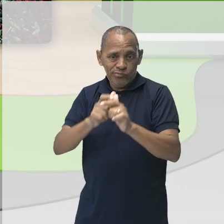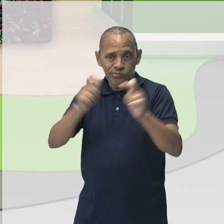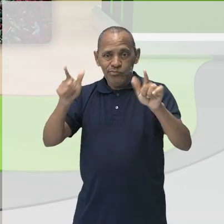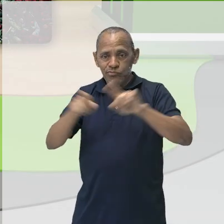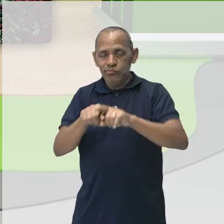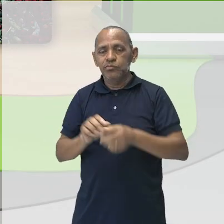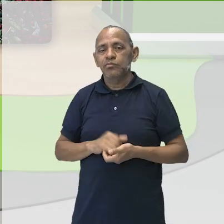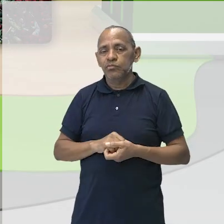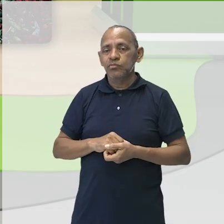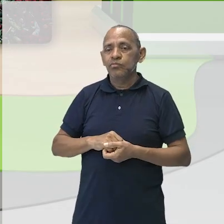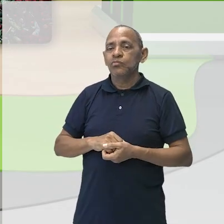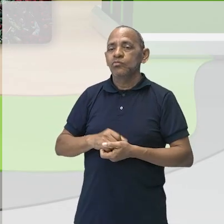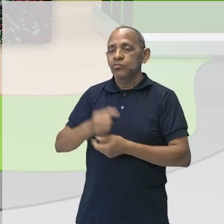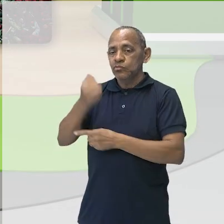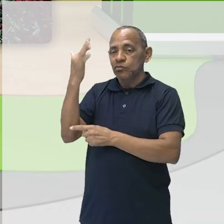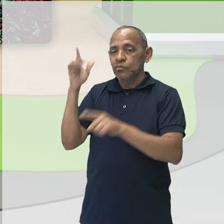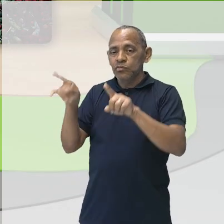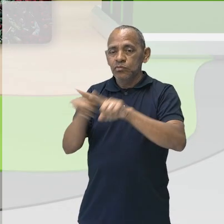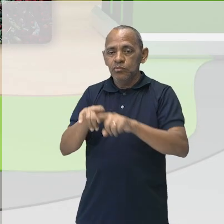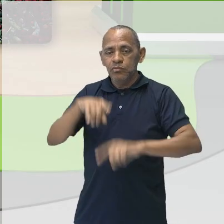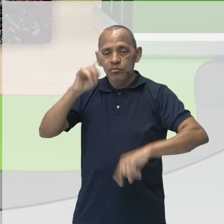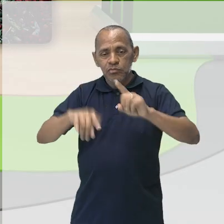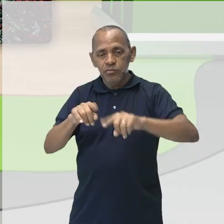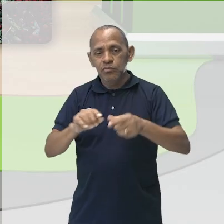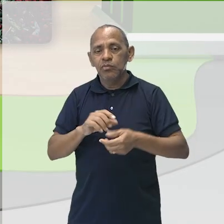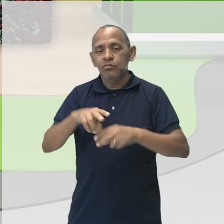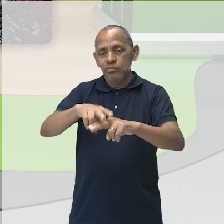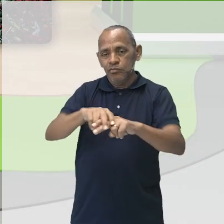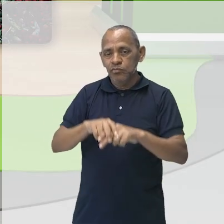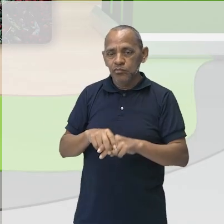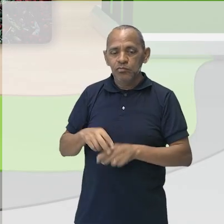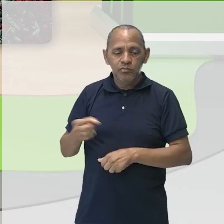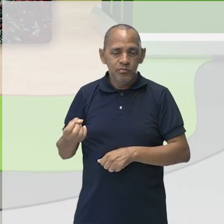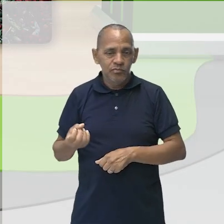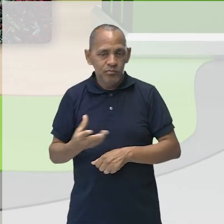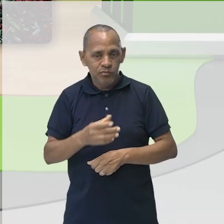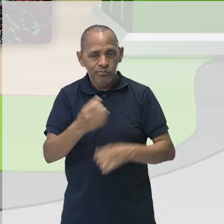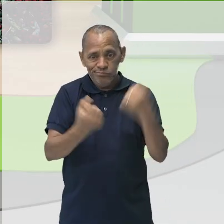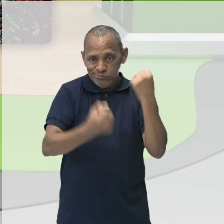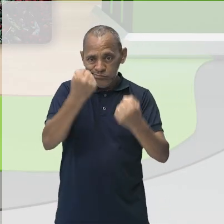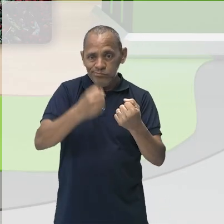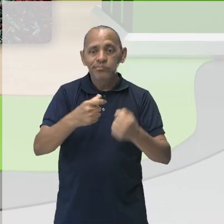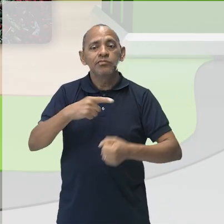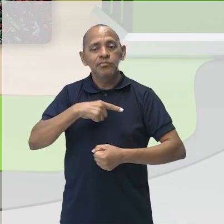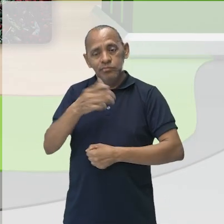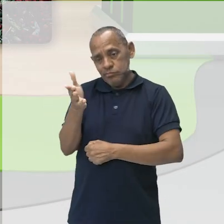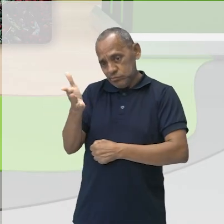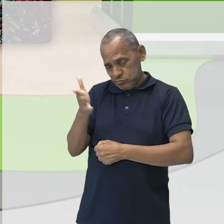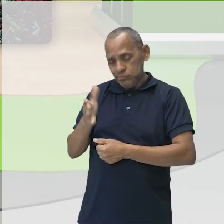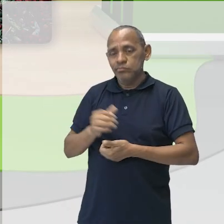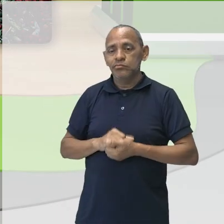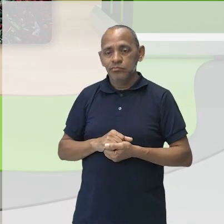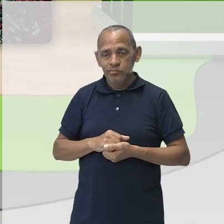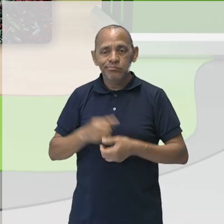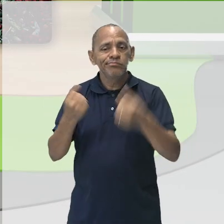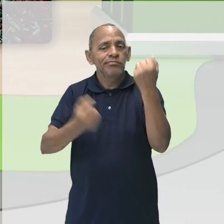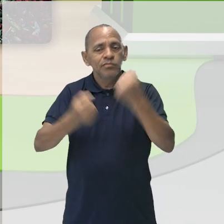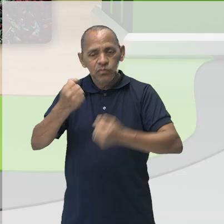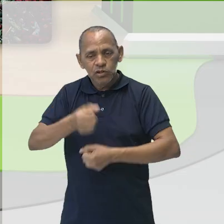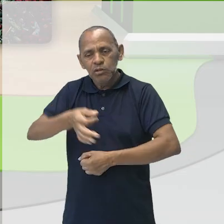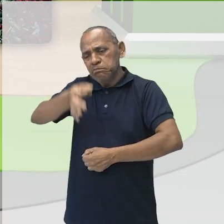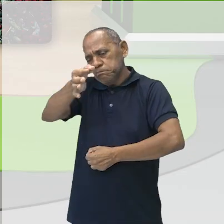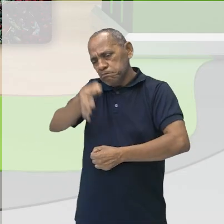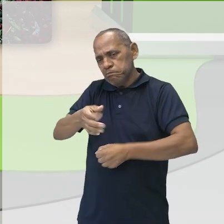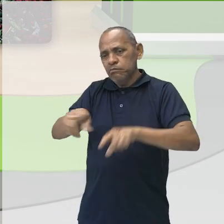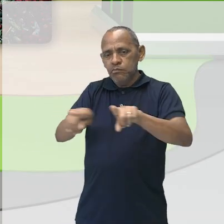indústrias, uma maior quantidade de materiais com o aporte desses novos veículos, sendo que já tem veículos que estão em